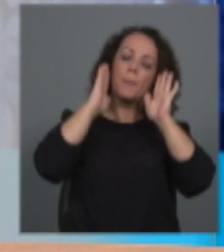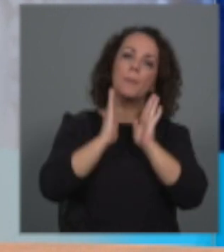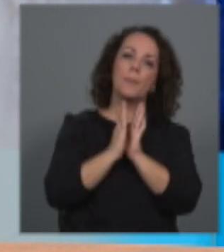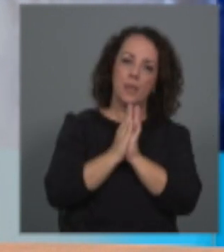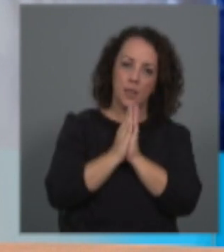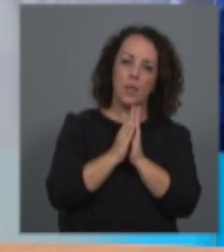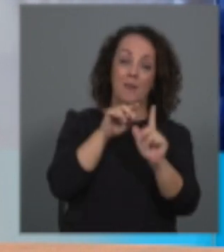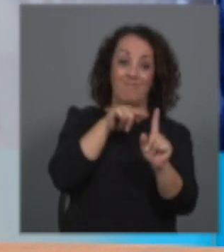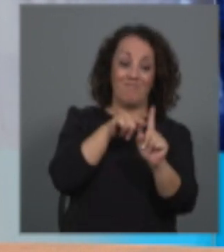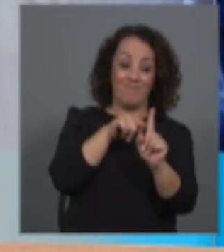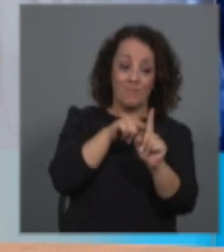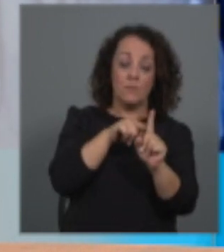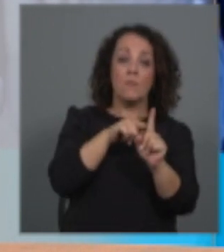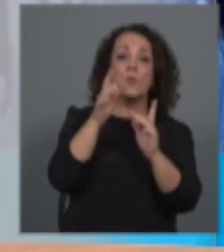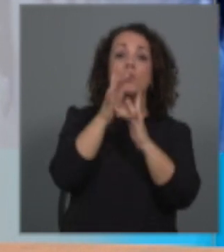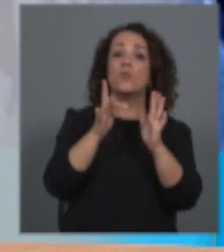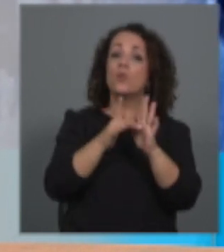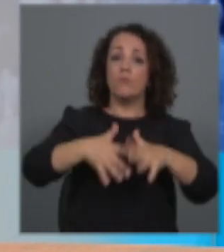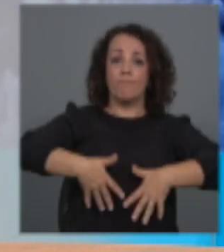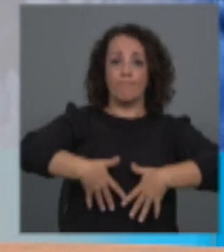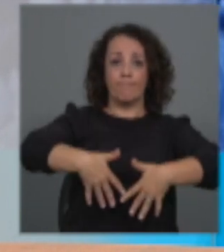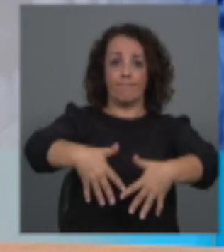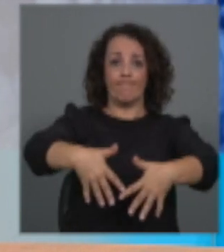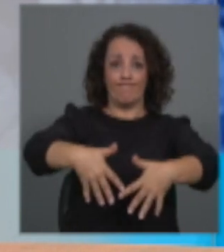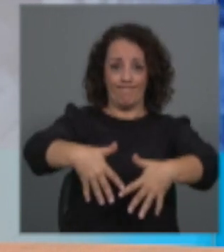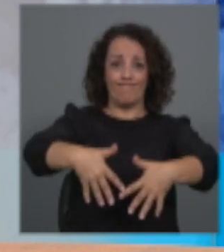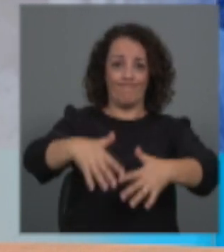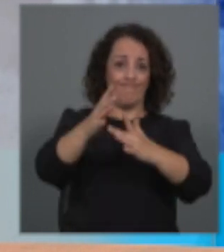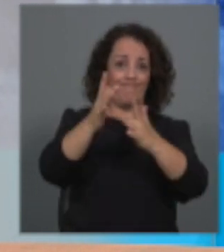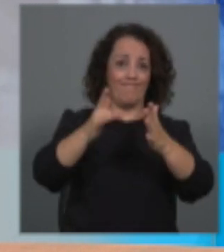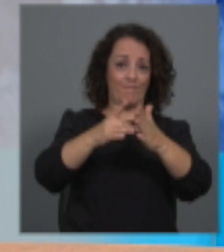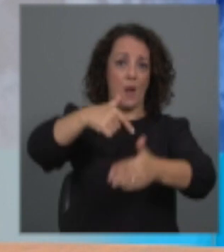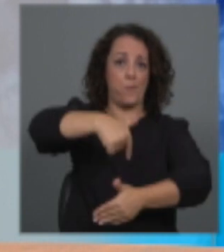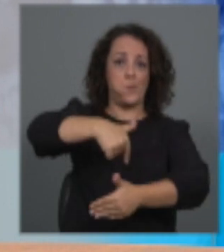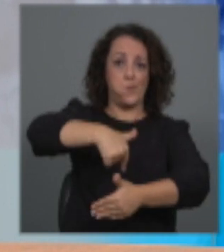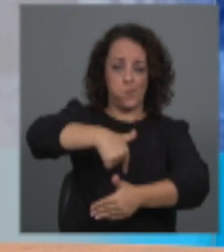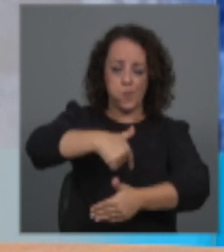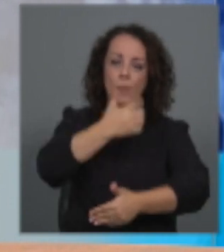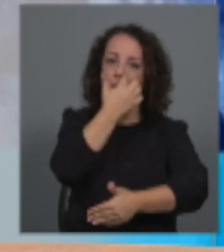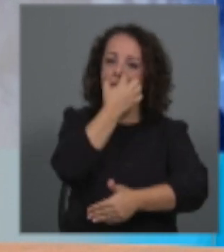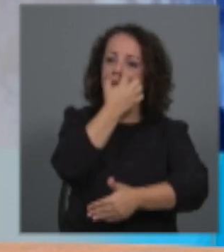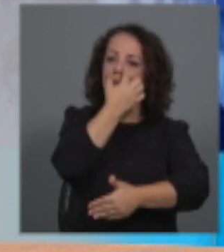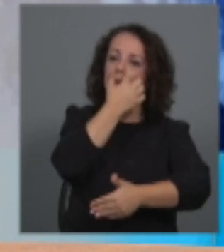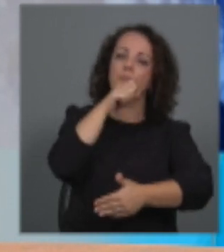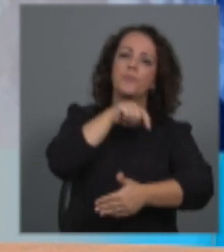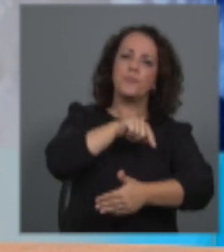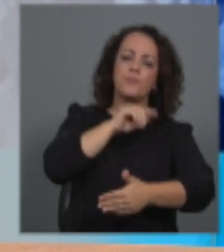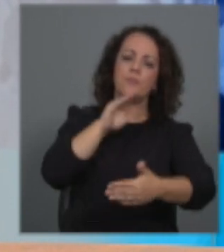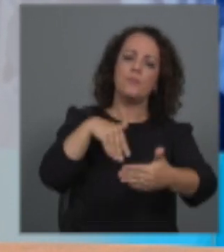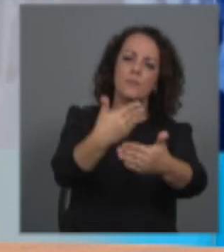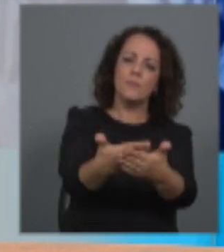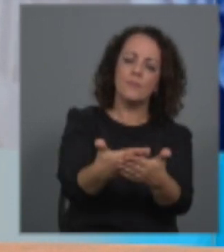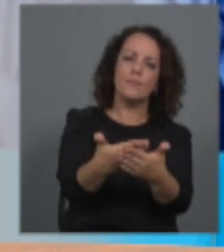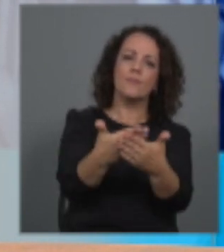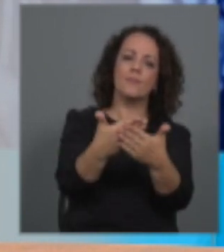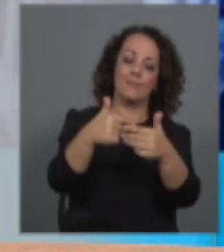seu seio, ela que, portanto, é de alguma maneira fonte da luz que é luz para a nossa